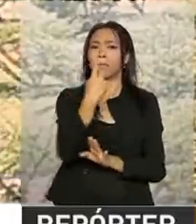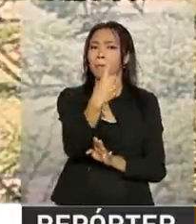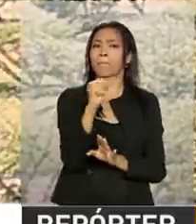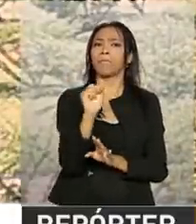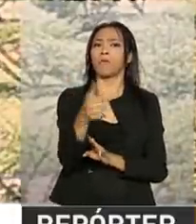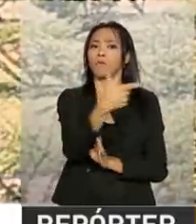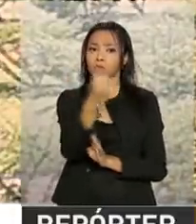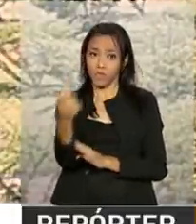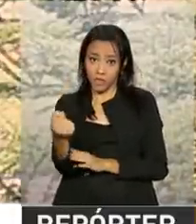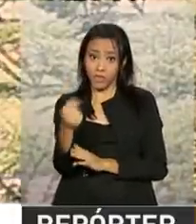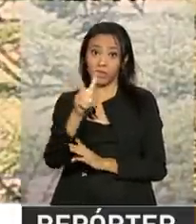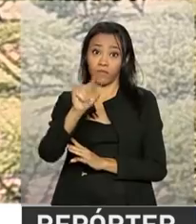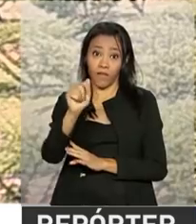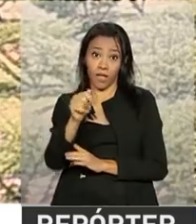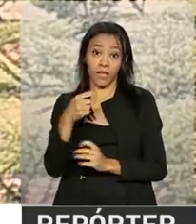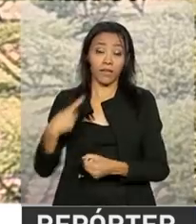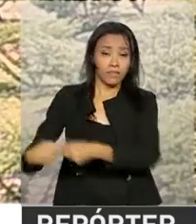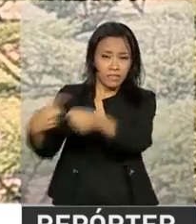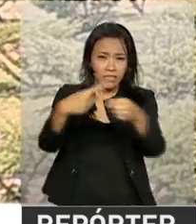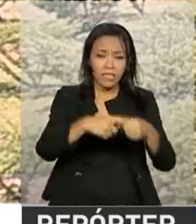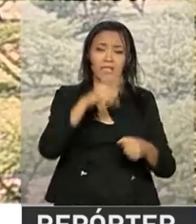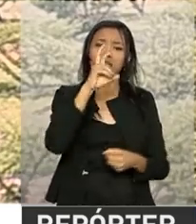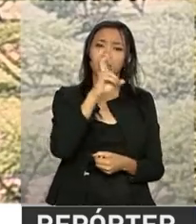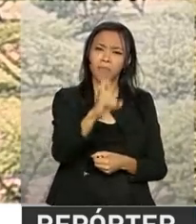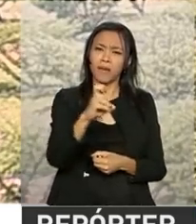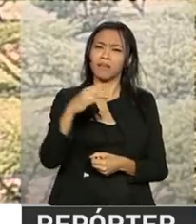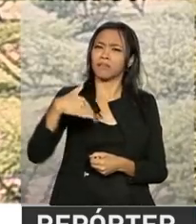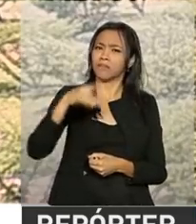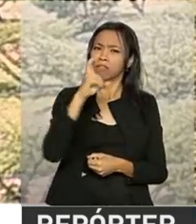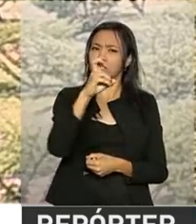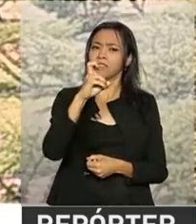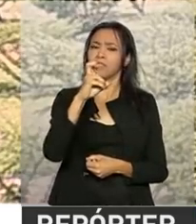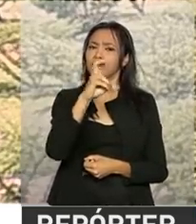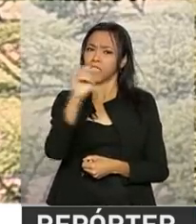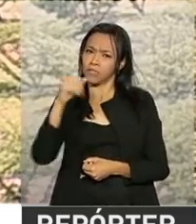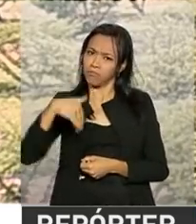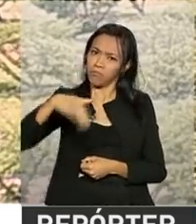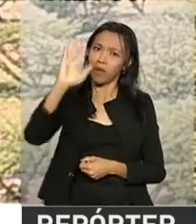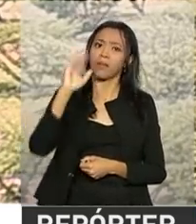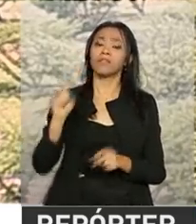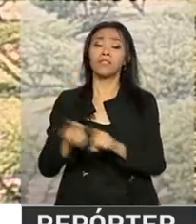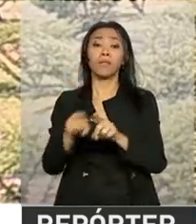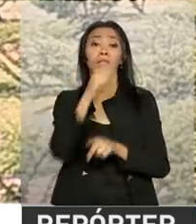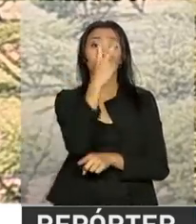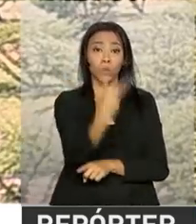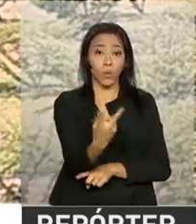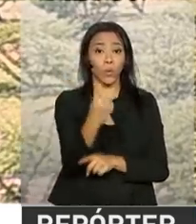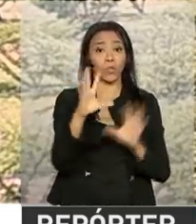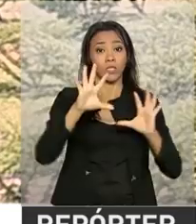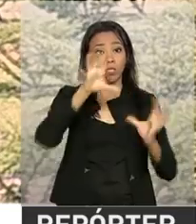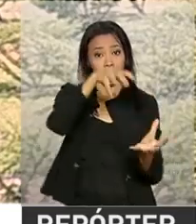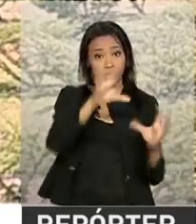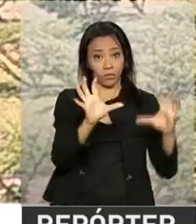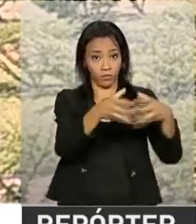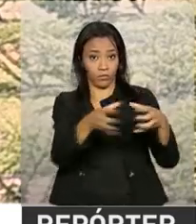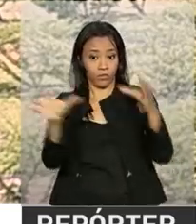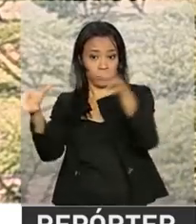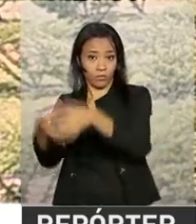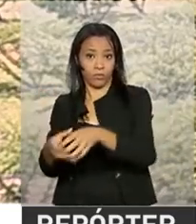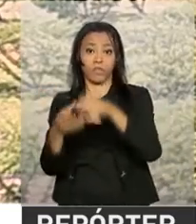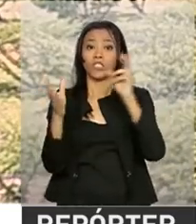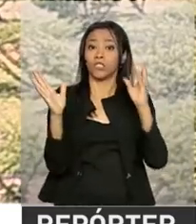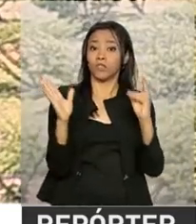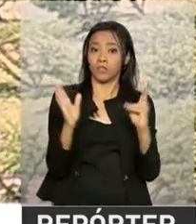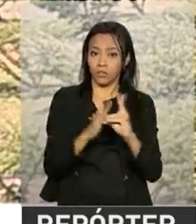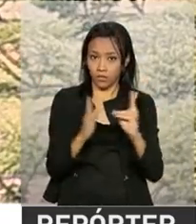em 563 municípios e 2 distritos indígenas do país. Os profissionais brasileiros que quiserem